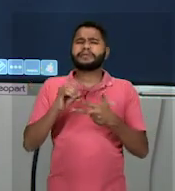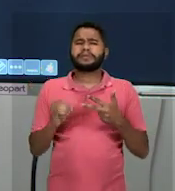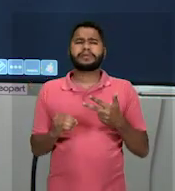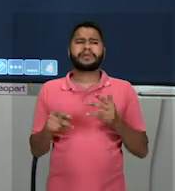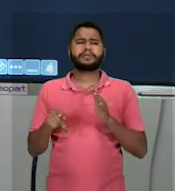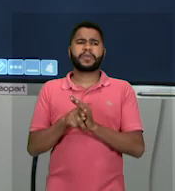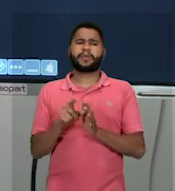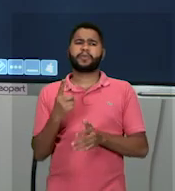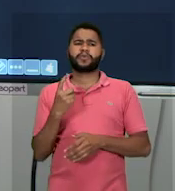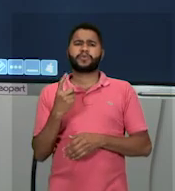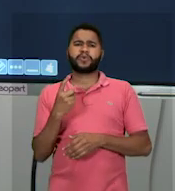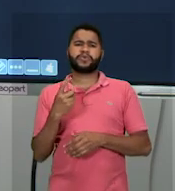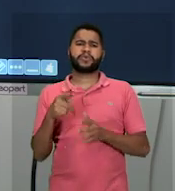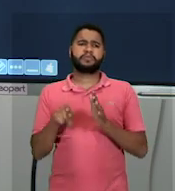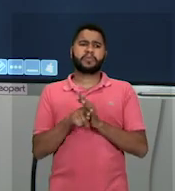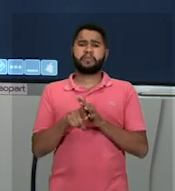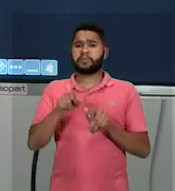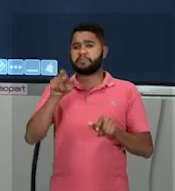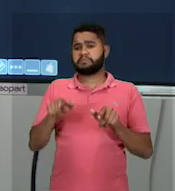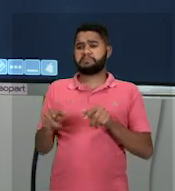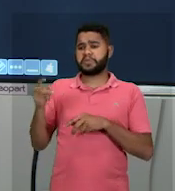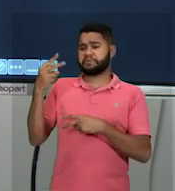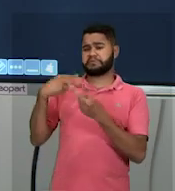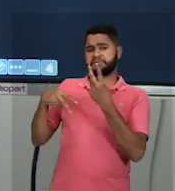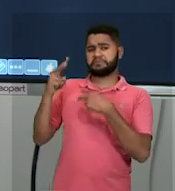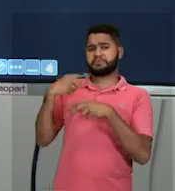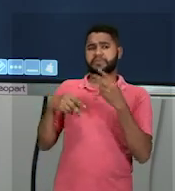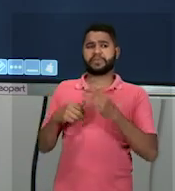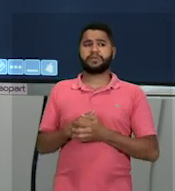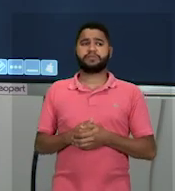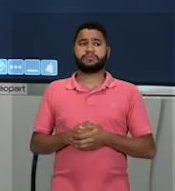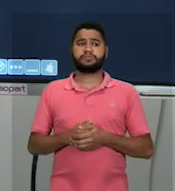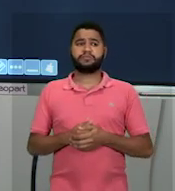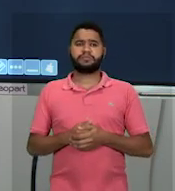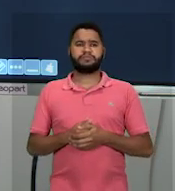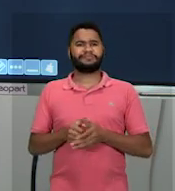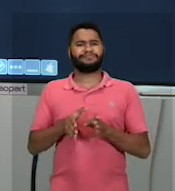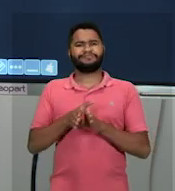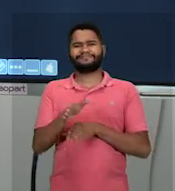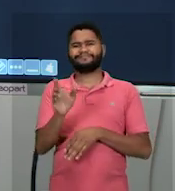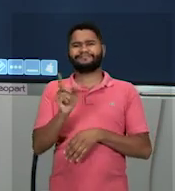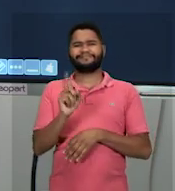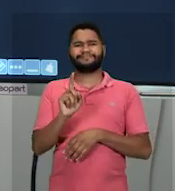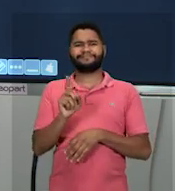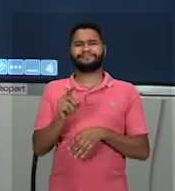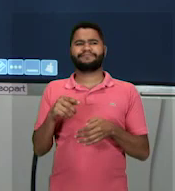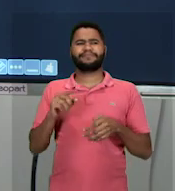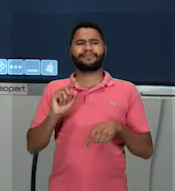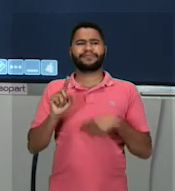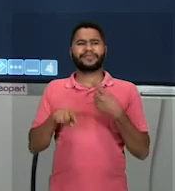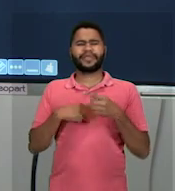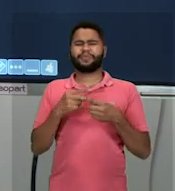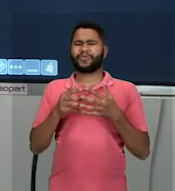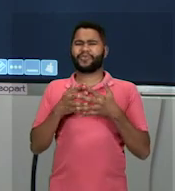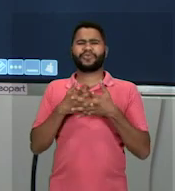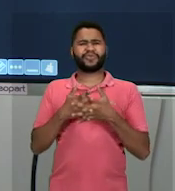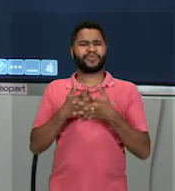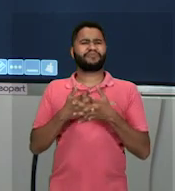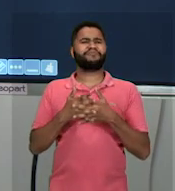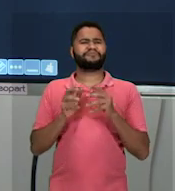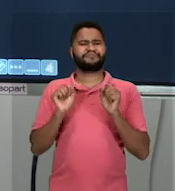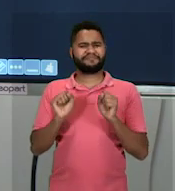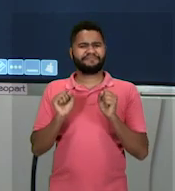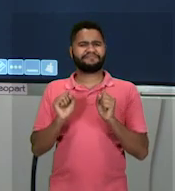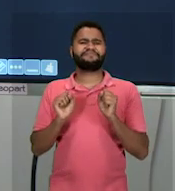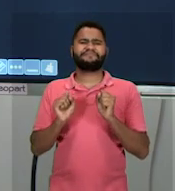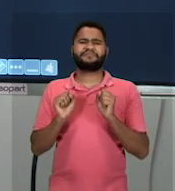lá sozinho, o examinador nem está vendo o que eu estou fazendo. Não recomendo. Por quê? Porque na confusão você